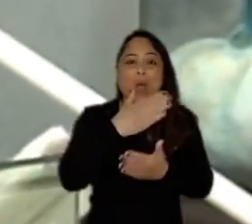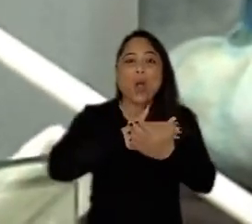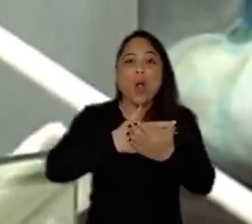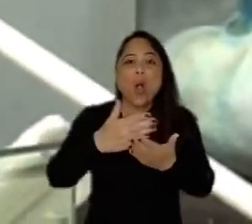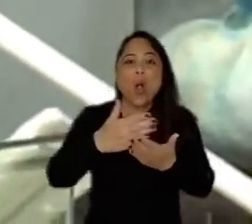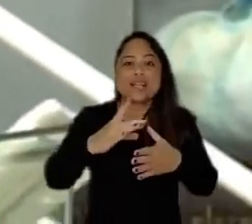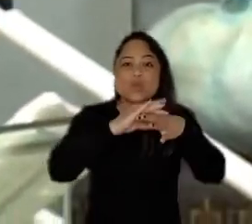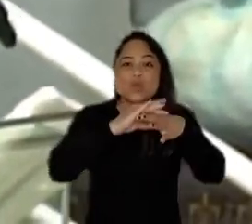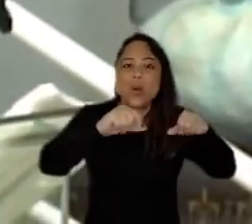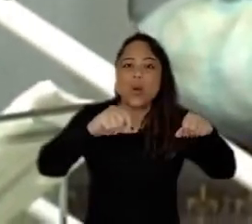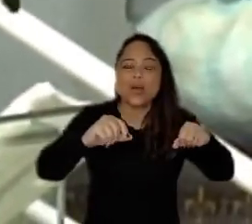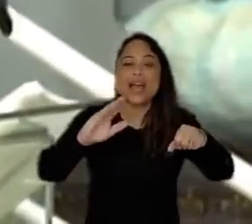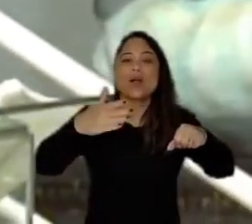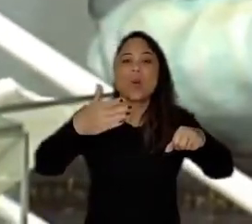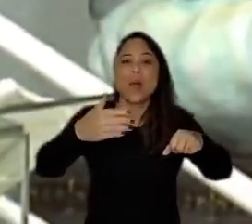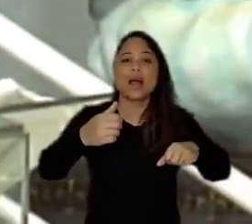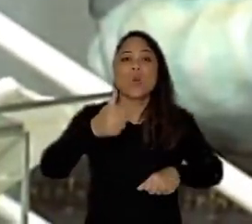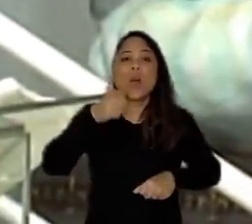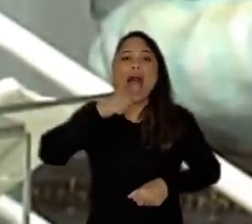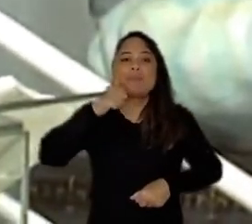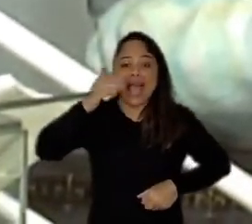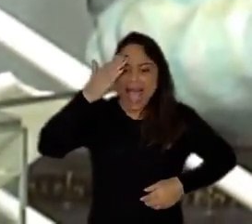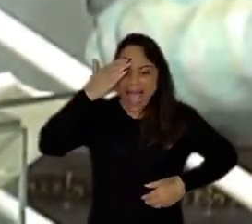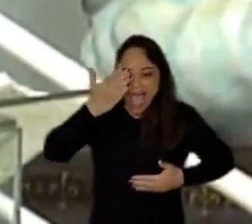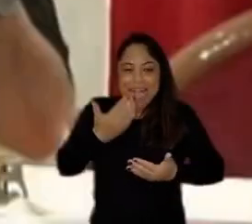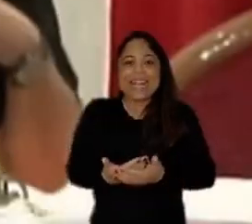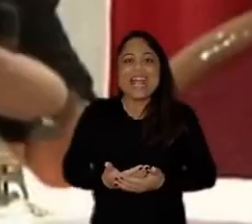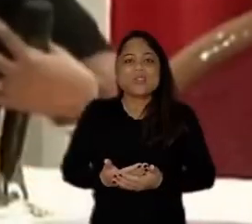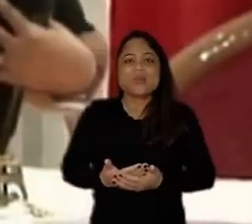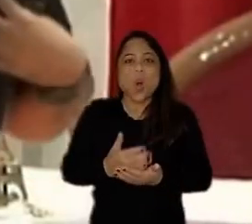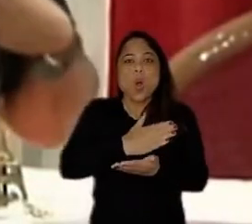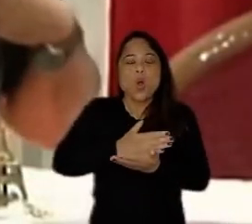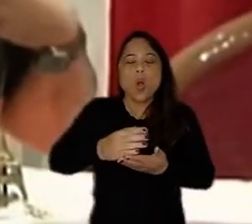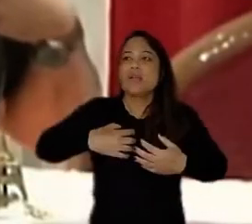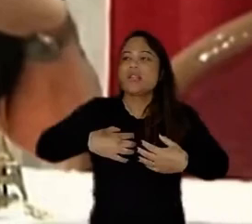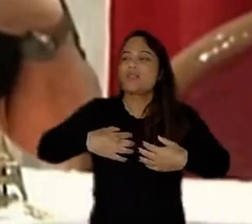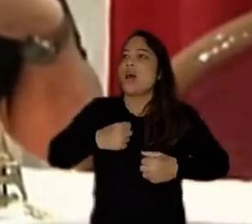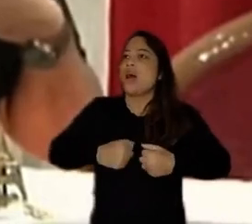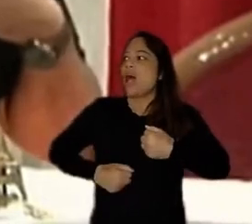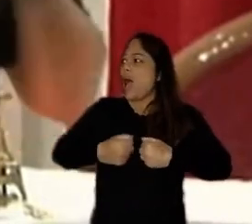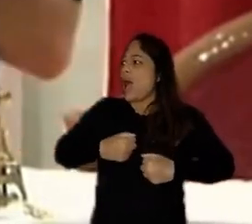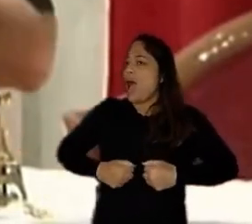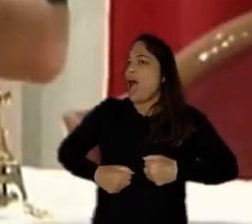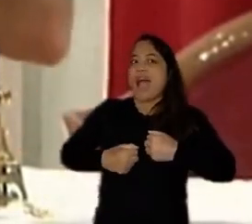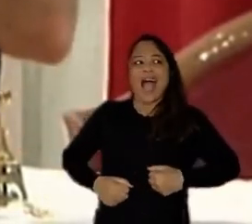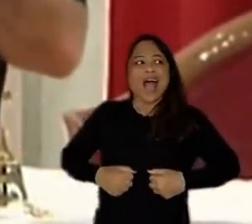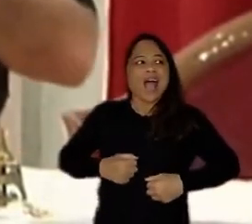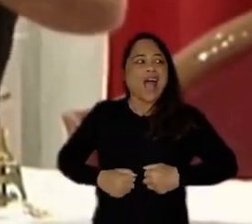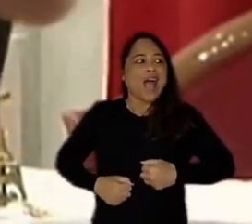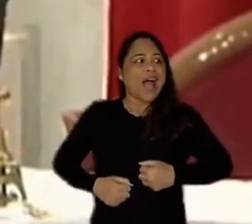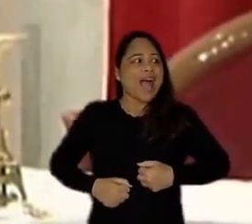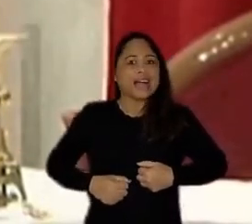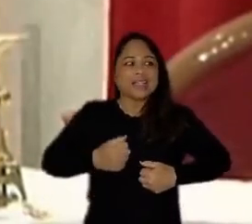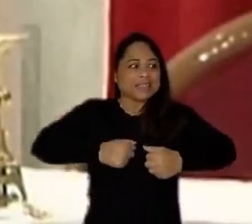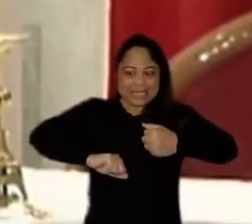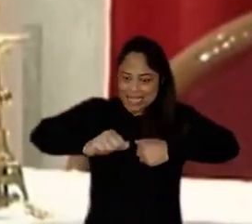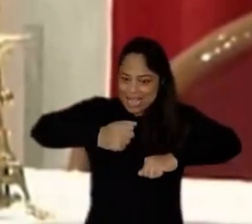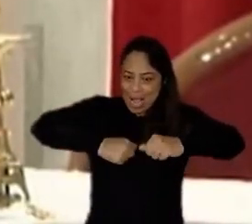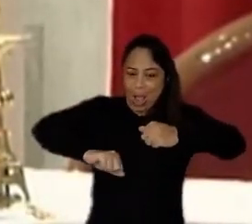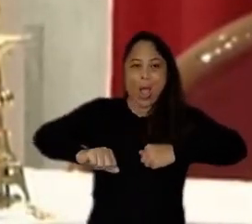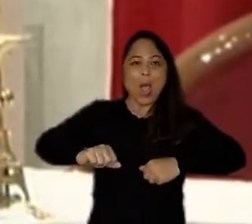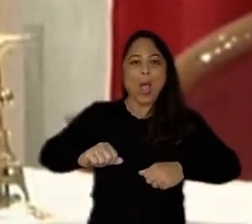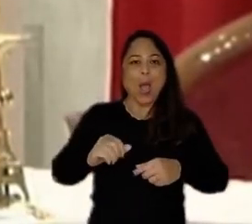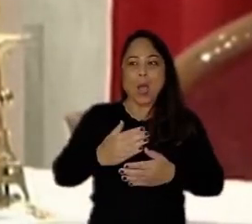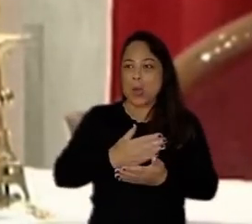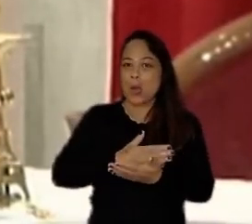começou quando ela gerou expectativa dentro de casa. E é isso que a gente não entende. Pode ter